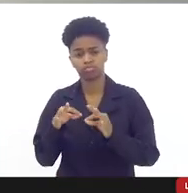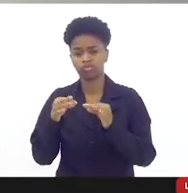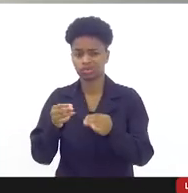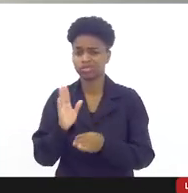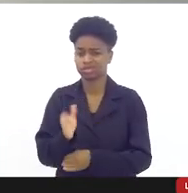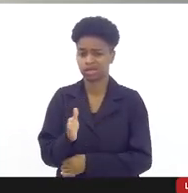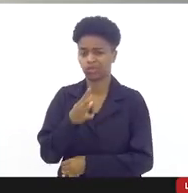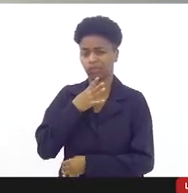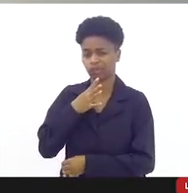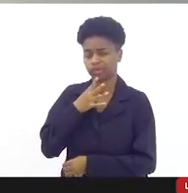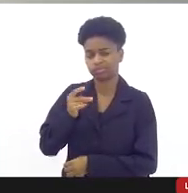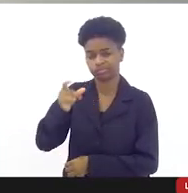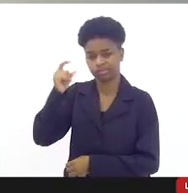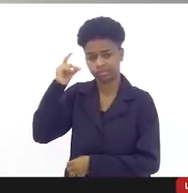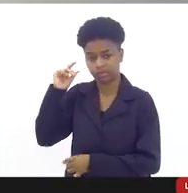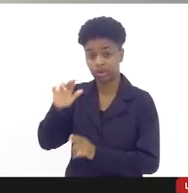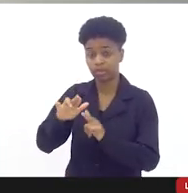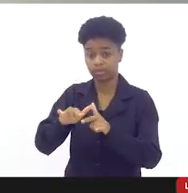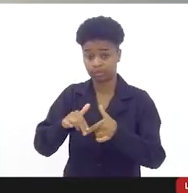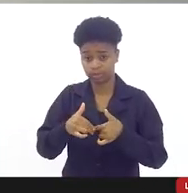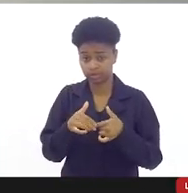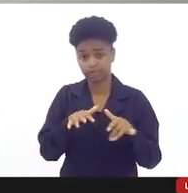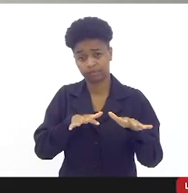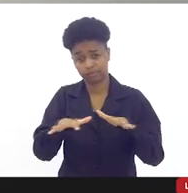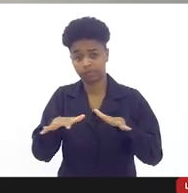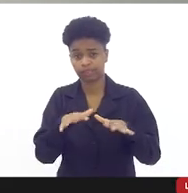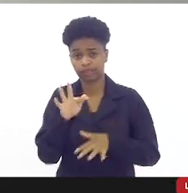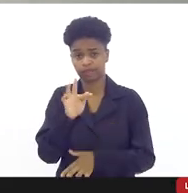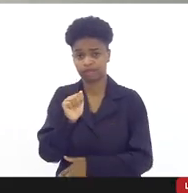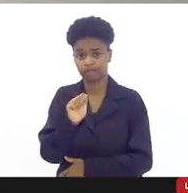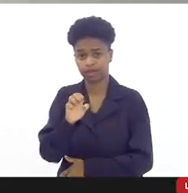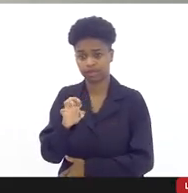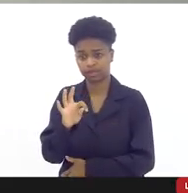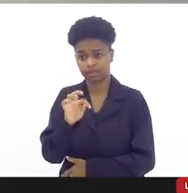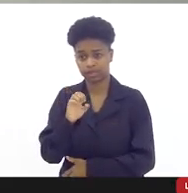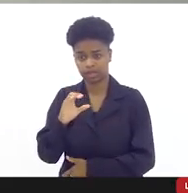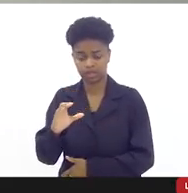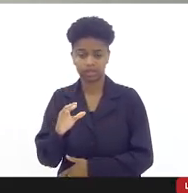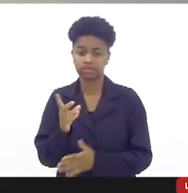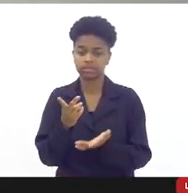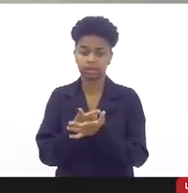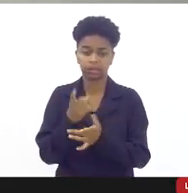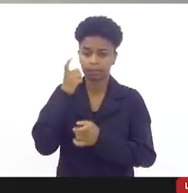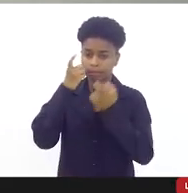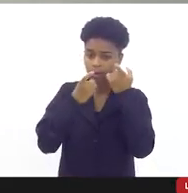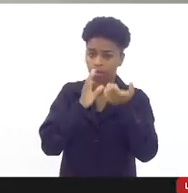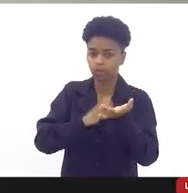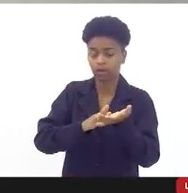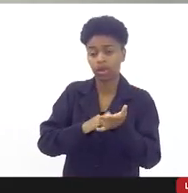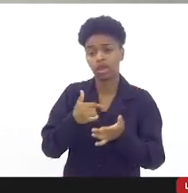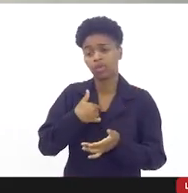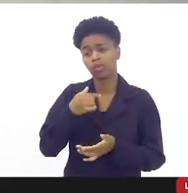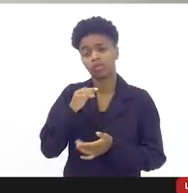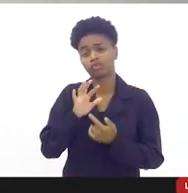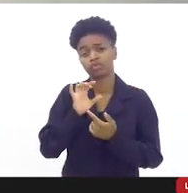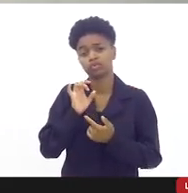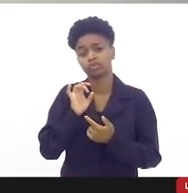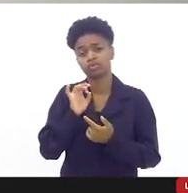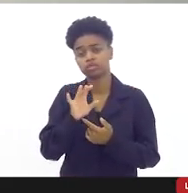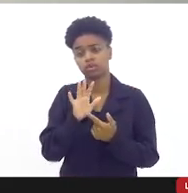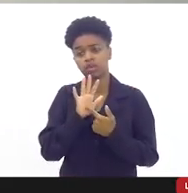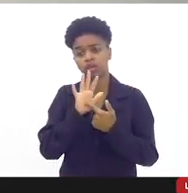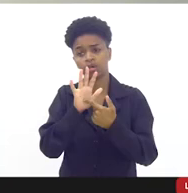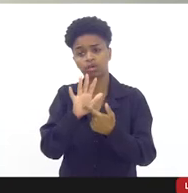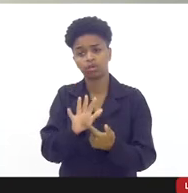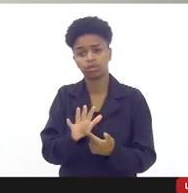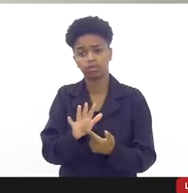de longa data por questões da Faetec mesmo que a gente sempre se preocupou em cobrar e eu tô aqui mais para trazer sempre